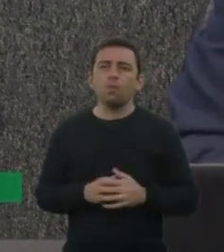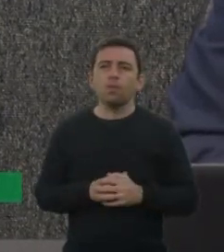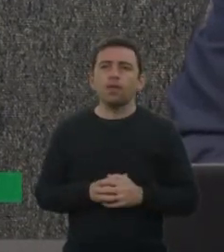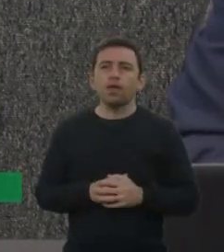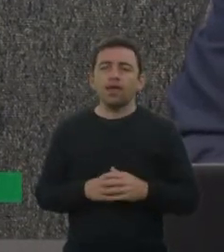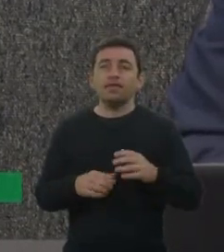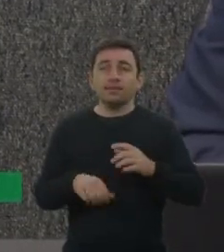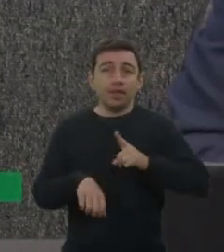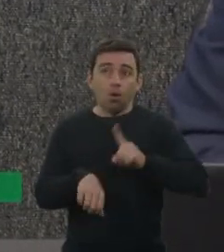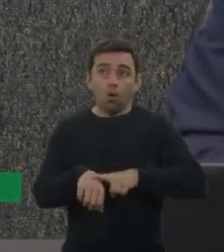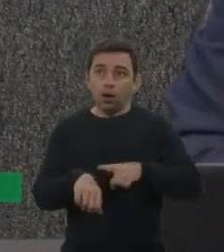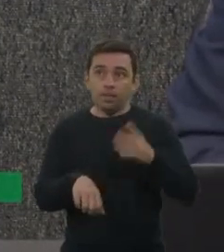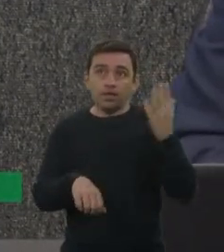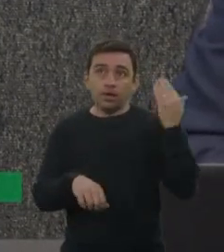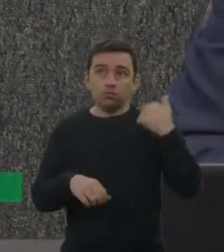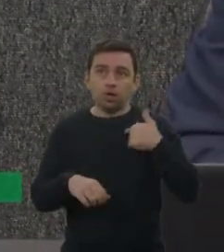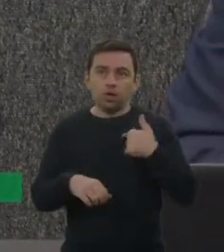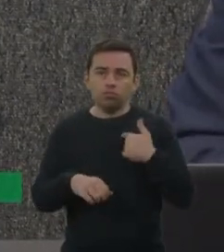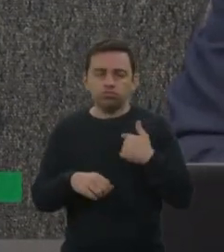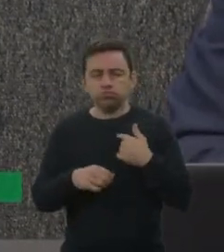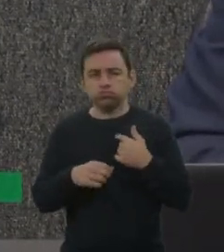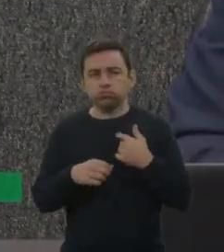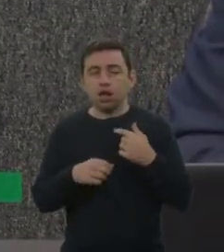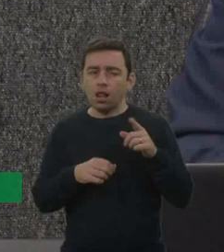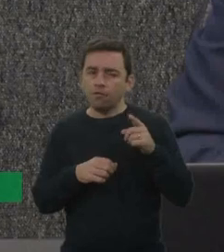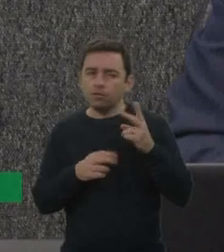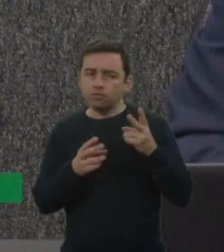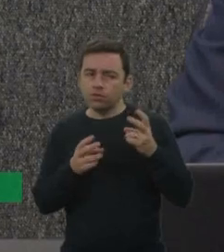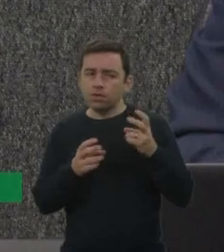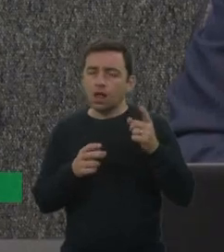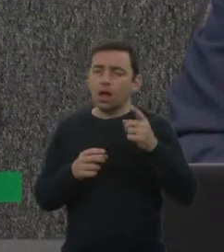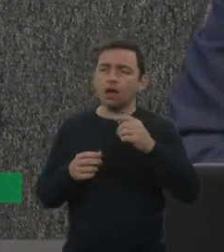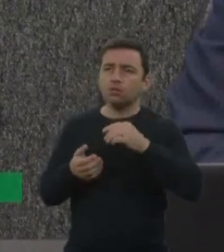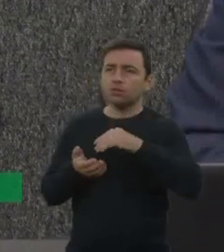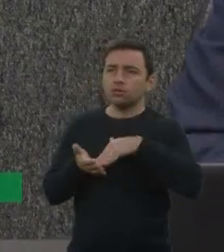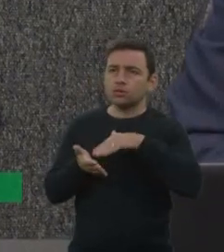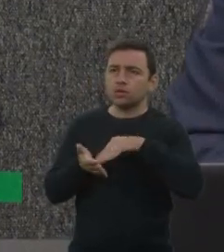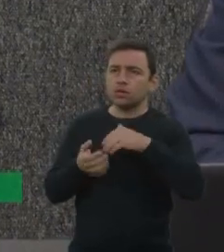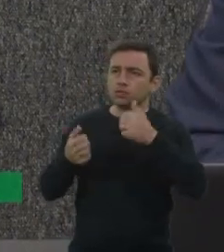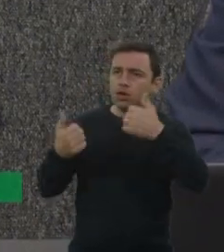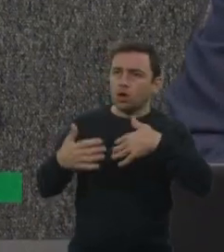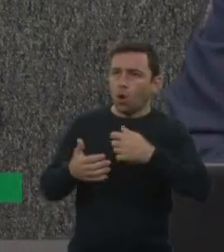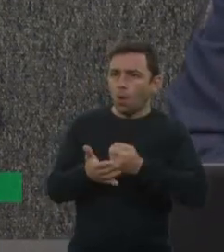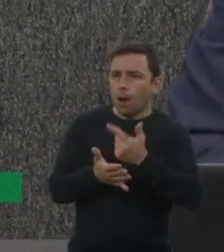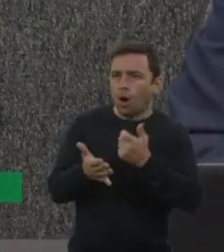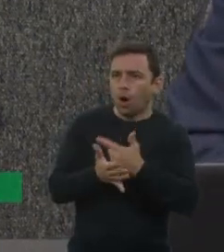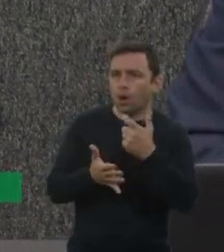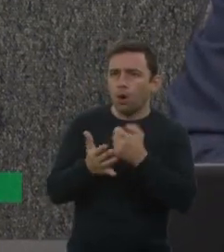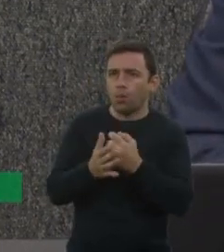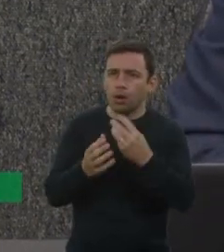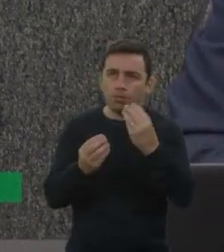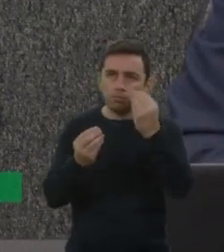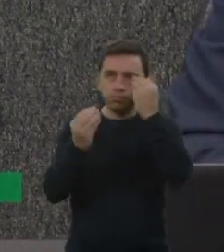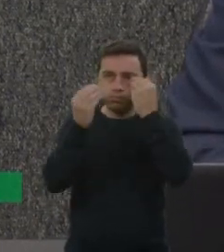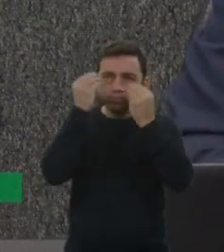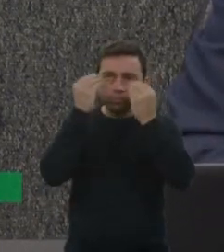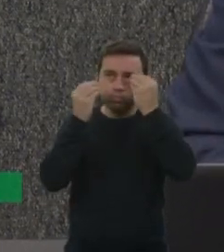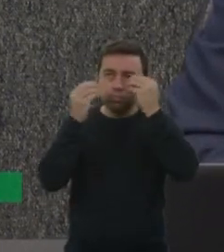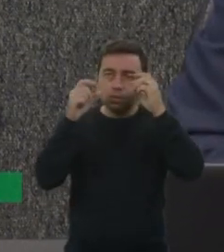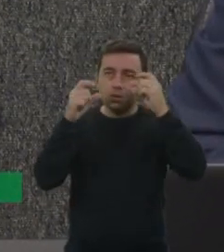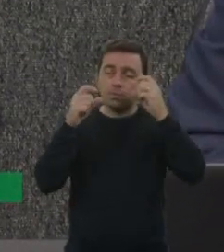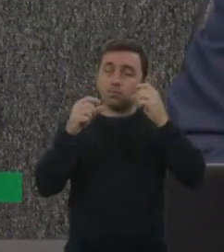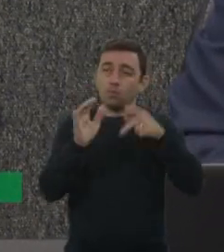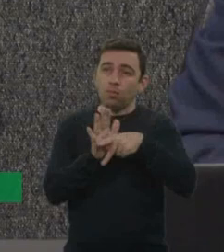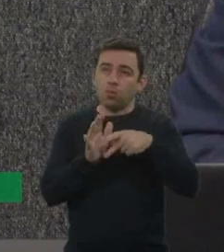naquele momento, a Secretaria de Estado da Saúde comprava prótese ocular como se compra uma caneta BIC. Essa